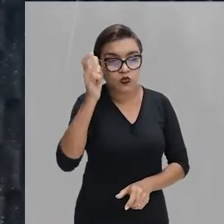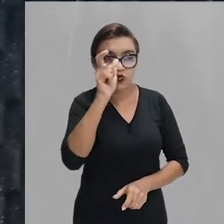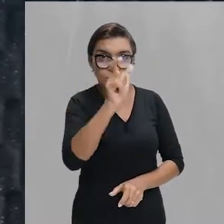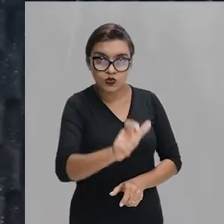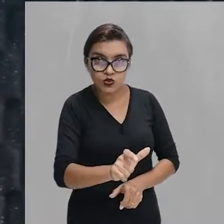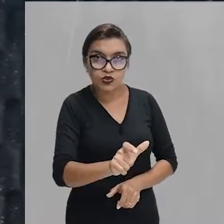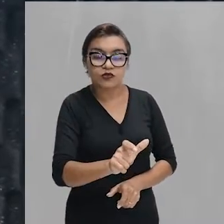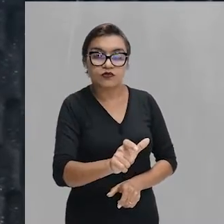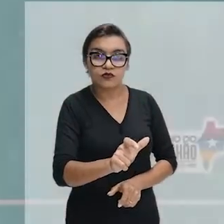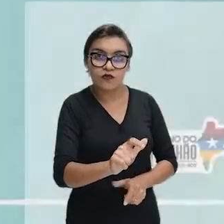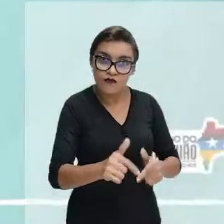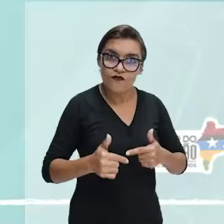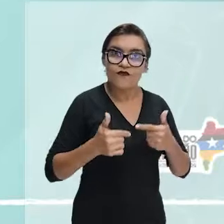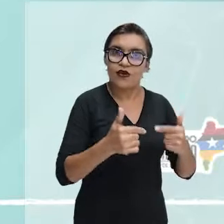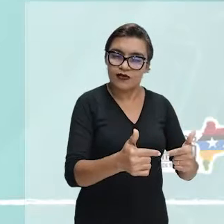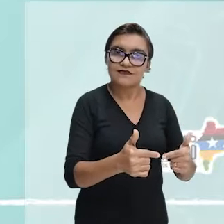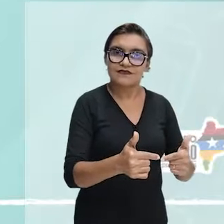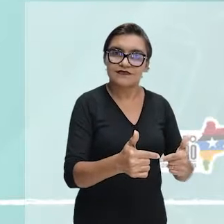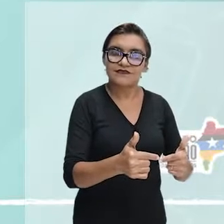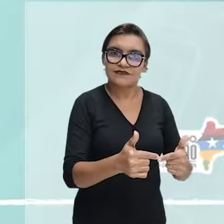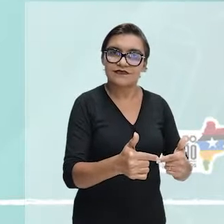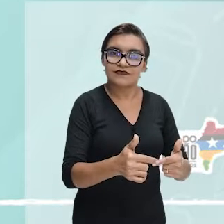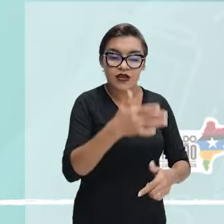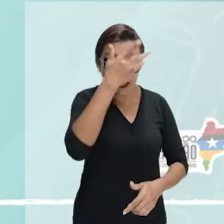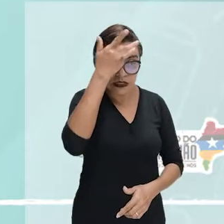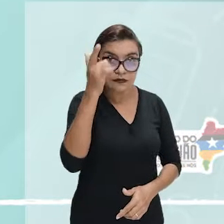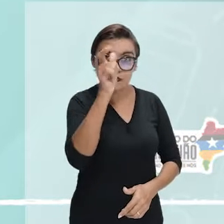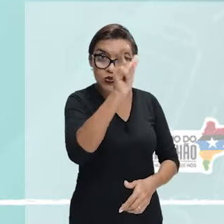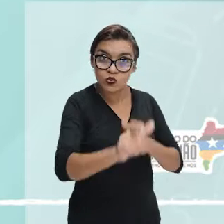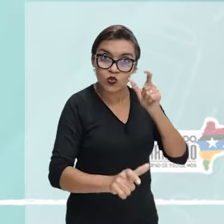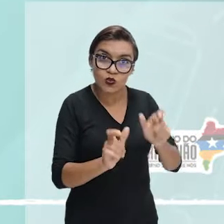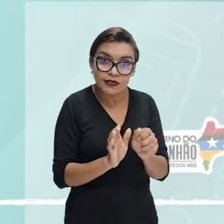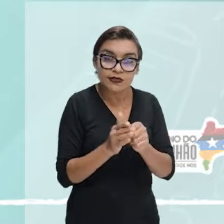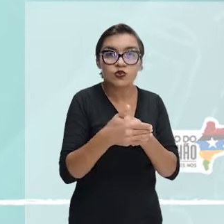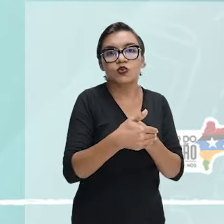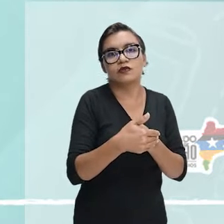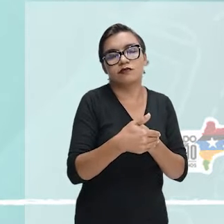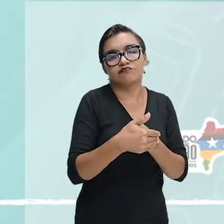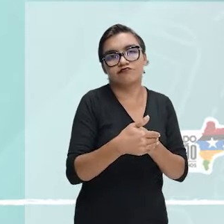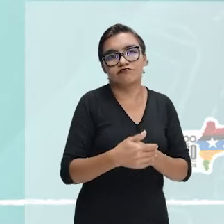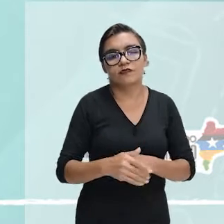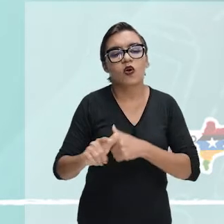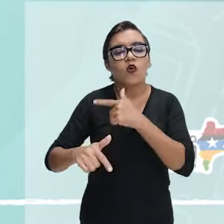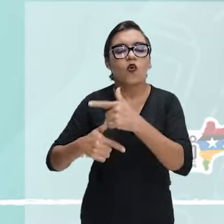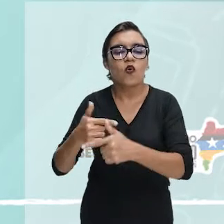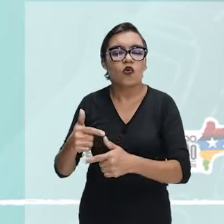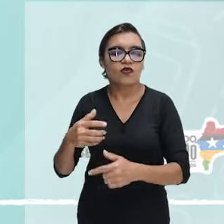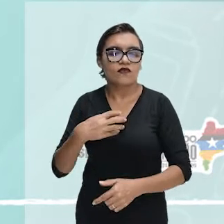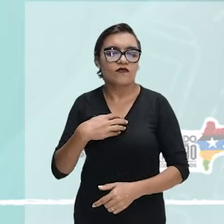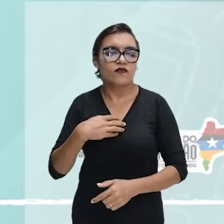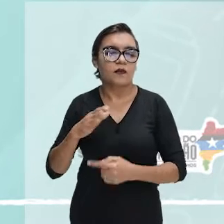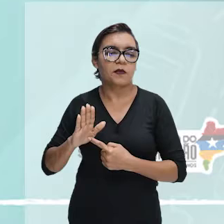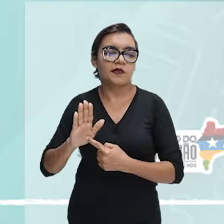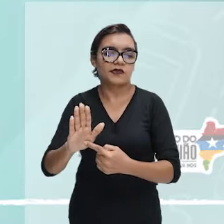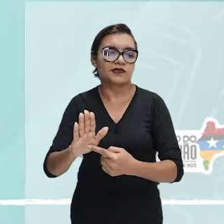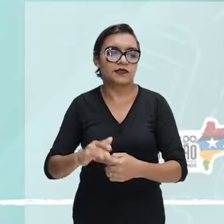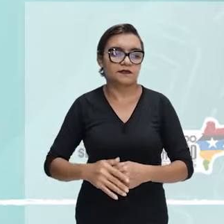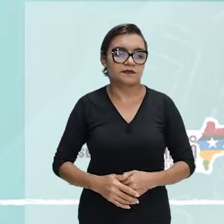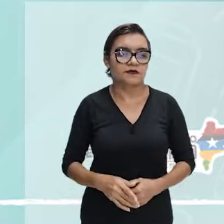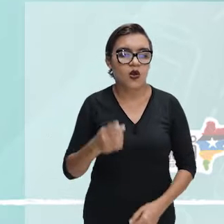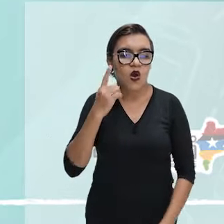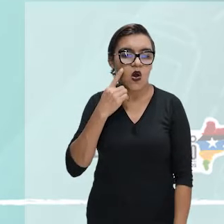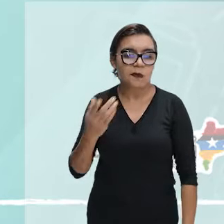realiza e recebe a ação. As próprias pessoas esconderam-se, tá? Vamos ver outro caso aqui. Me quedé